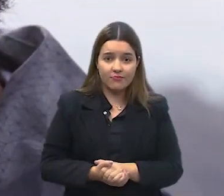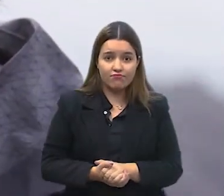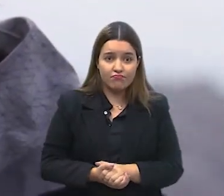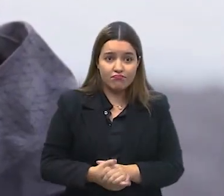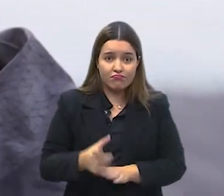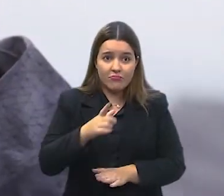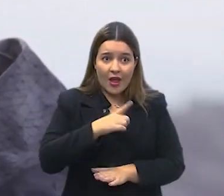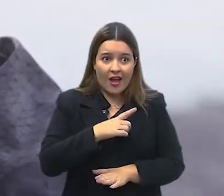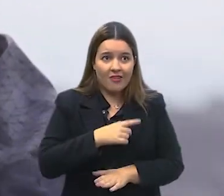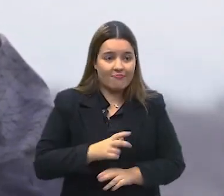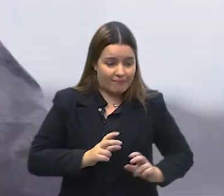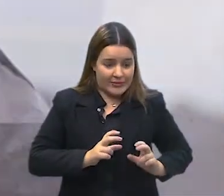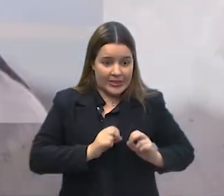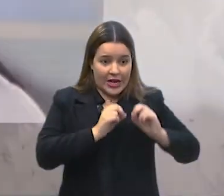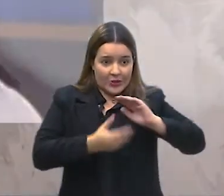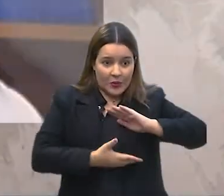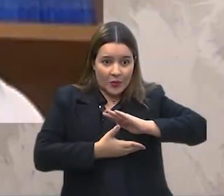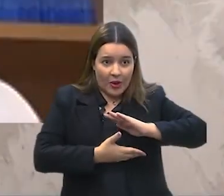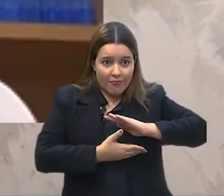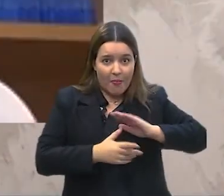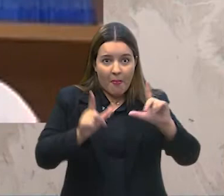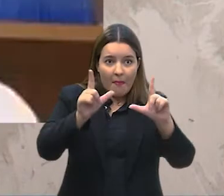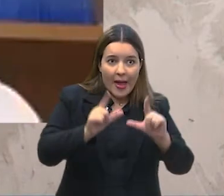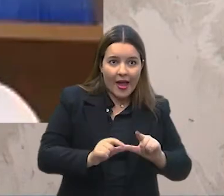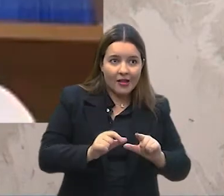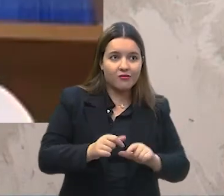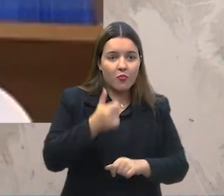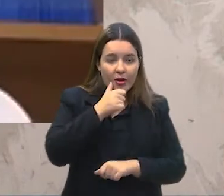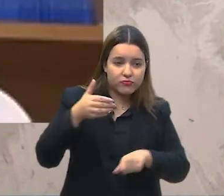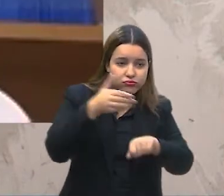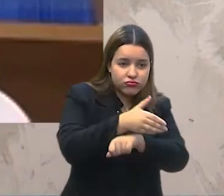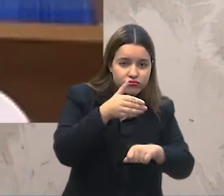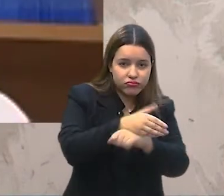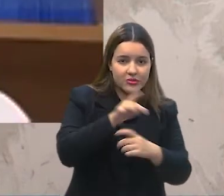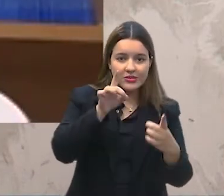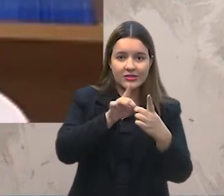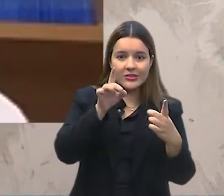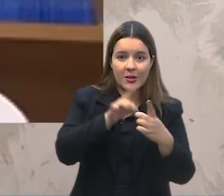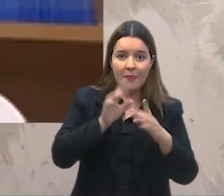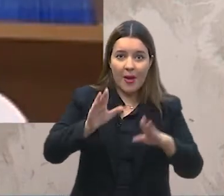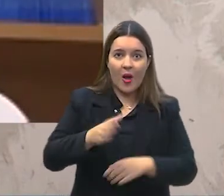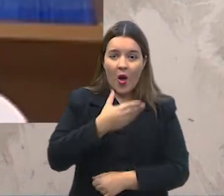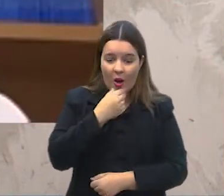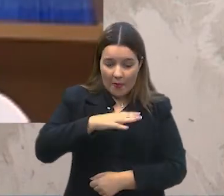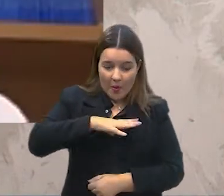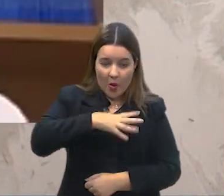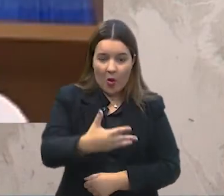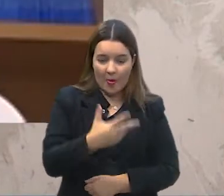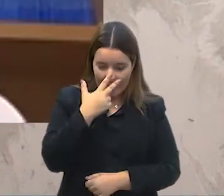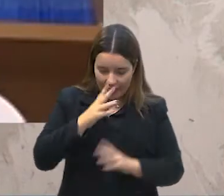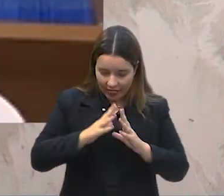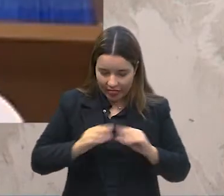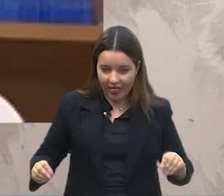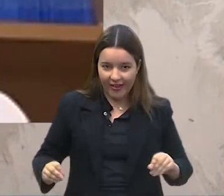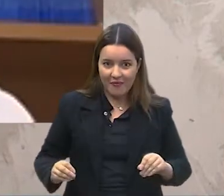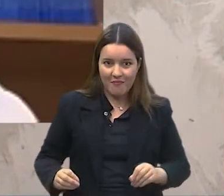gente tem na prevenção do câncer feminino. Mas quando chega na hora do homem, aquela coragem da caça desaparece, viu? Vai